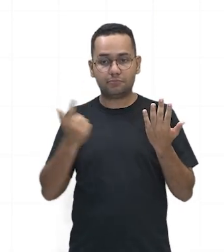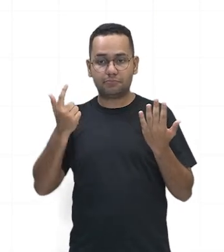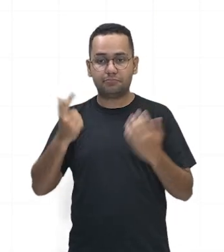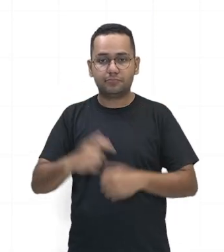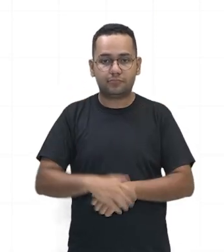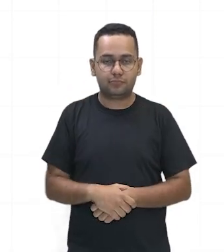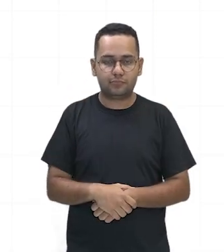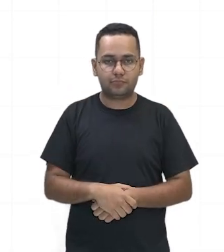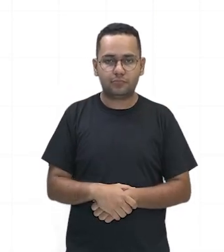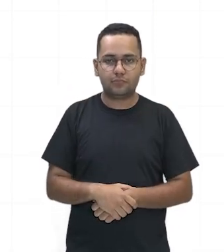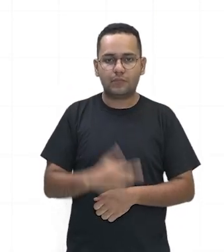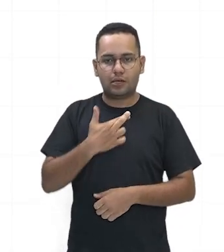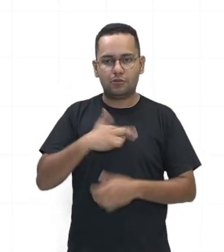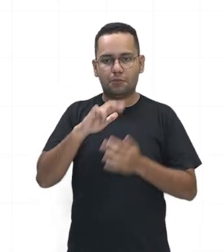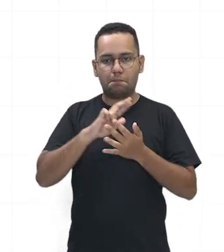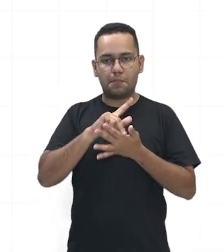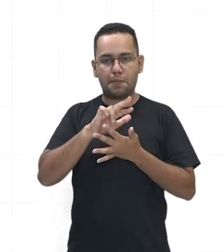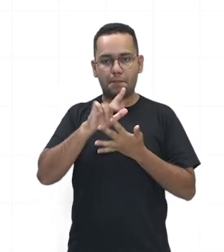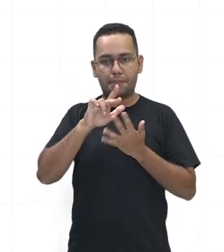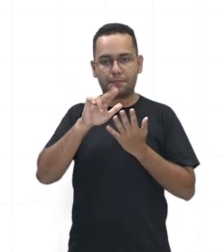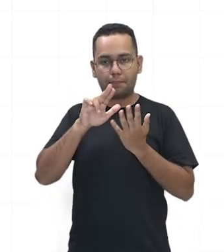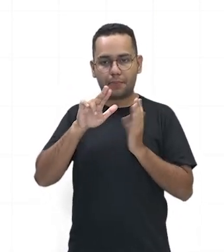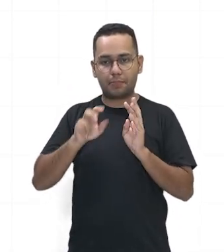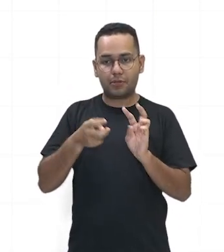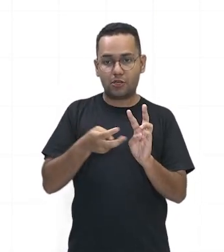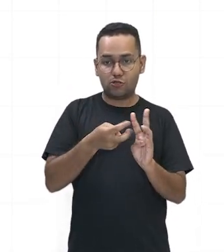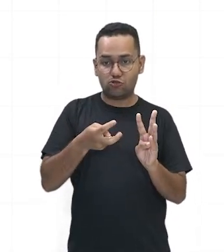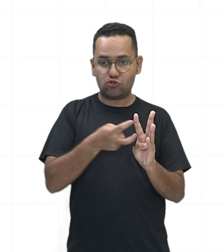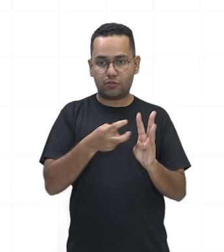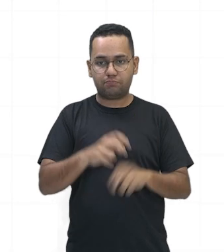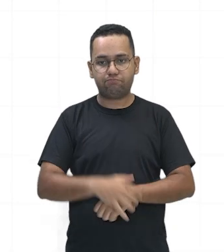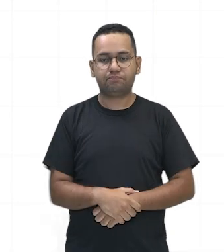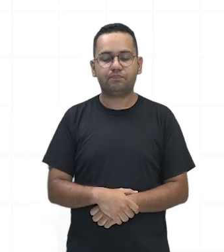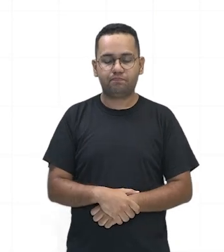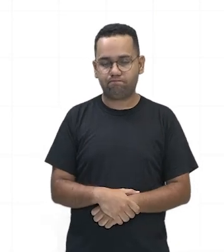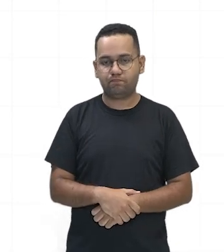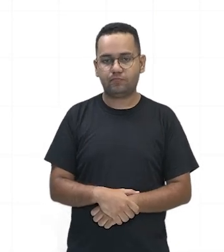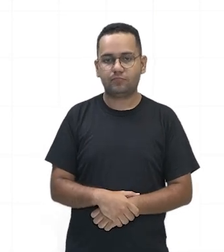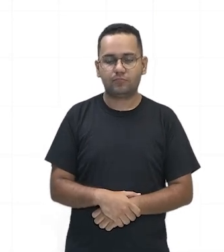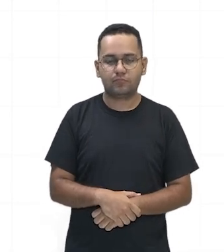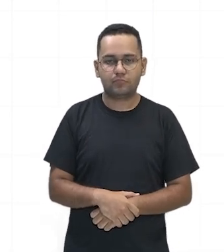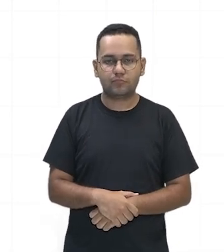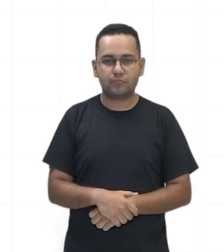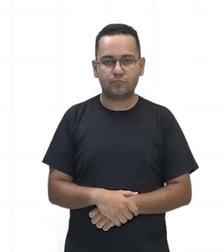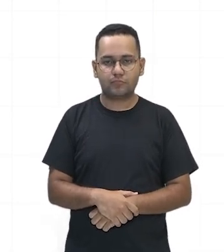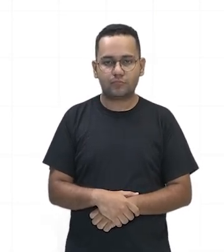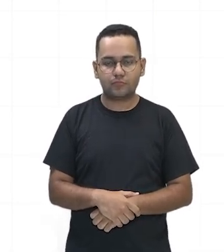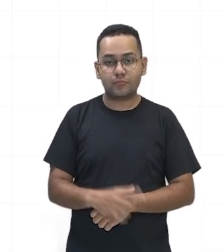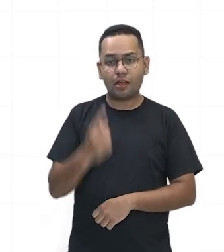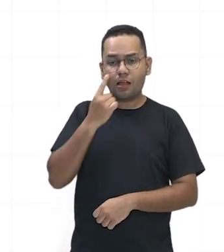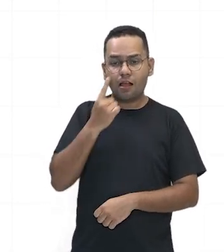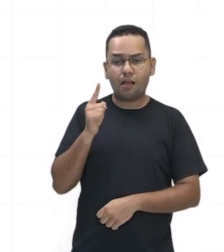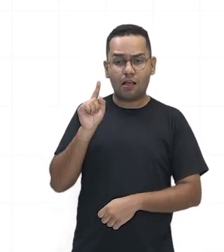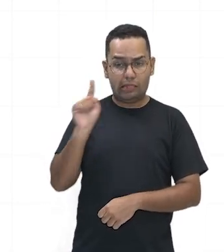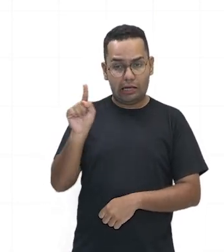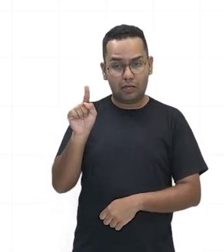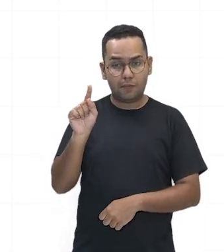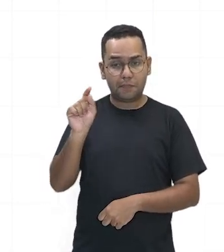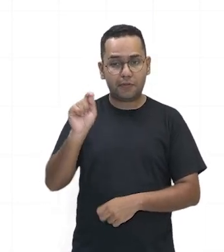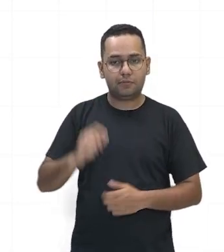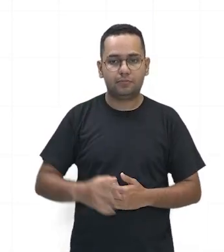Para começo de conversa, matriz indígena, nós temos que considerar aqui todas as